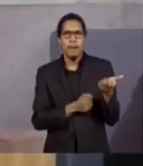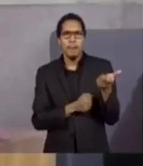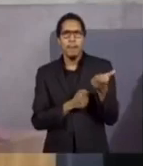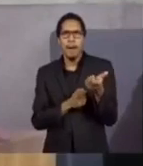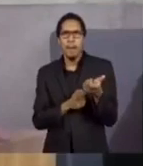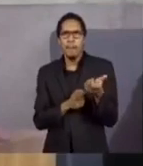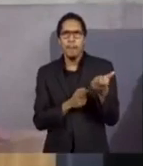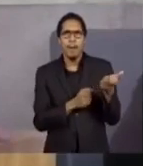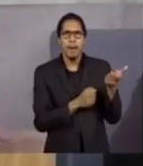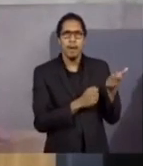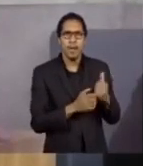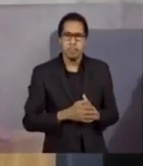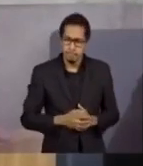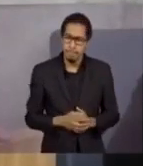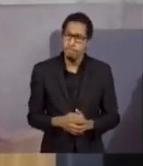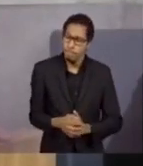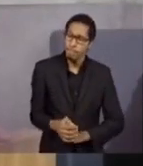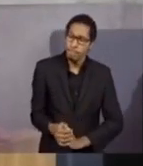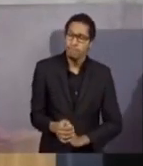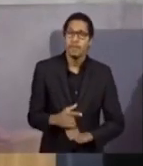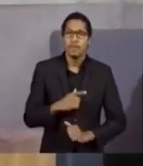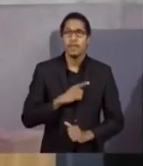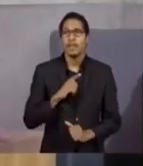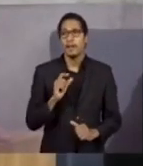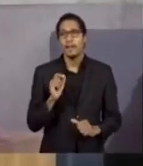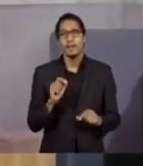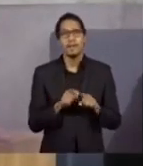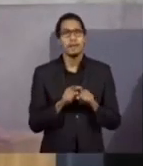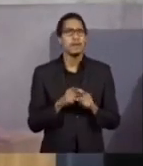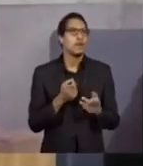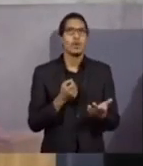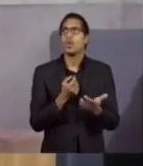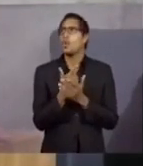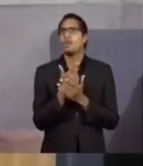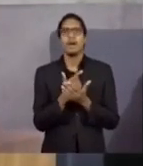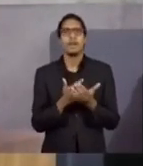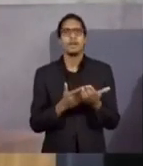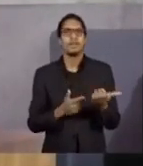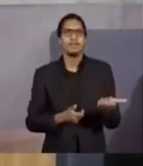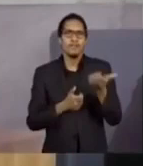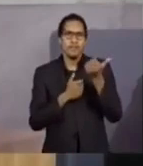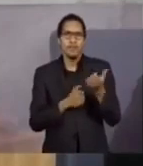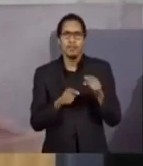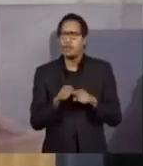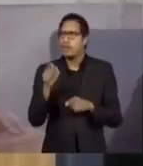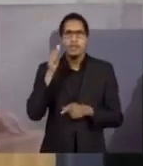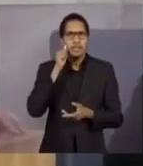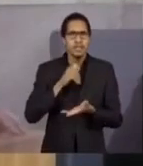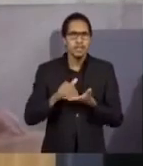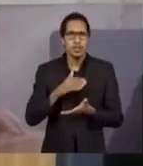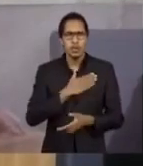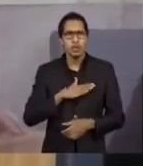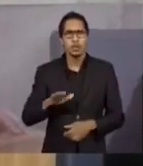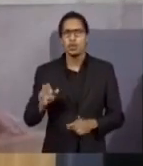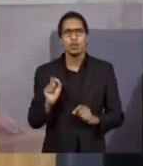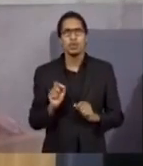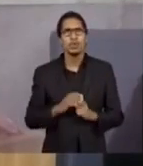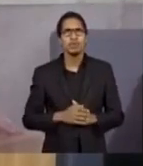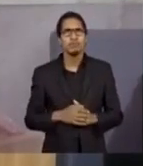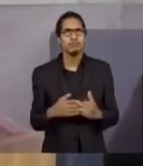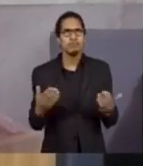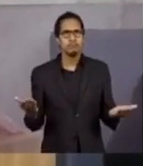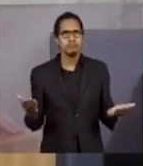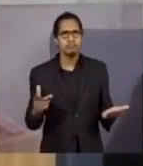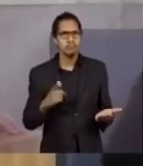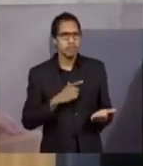para compra de fuzis, para guarda. E parece que a secretária não gostou muito. Por que a senhora não gostou, secretária? Eu estou